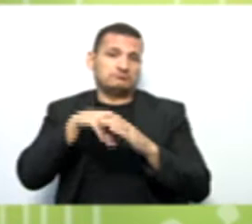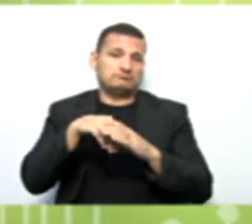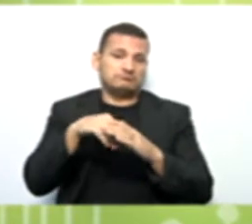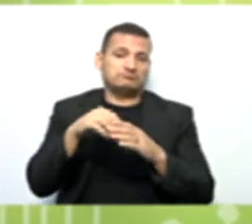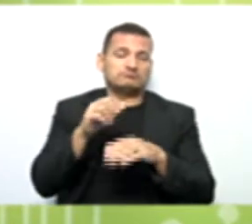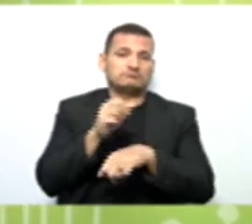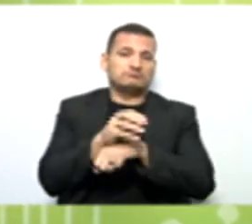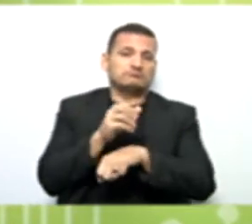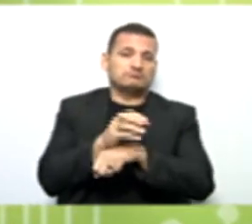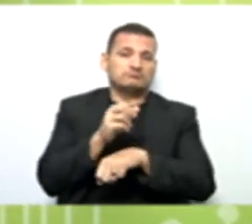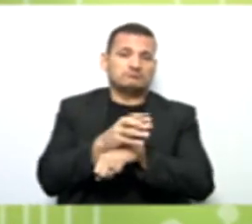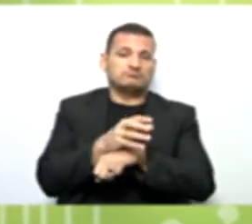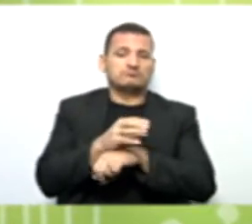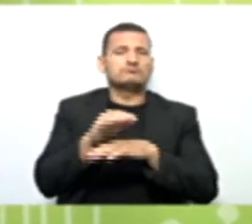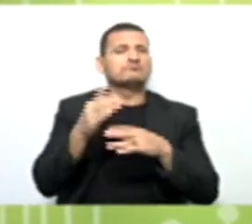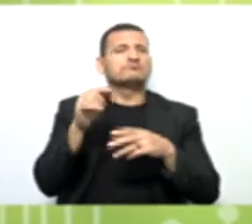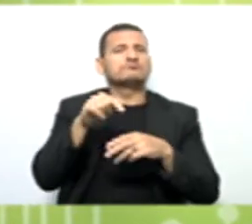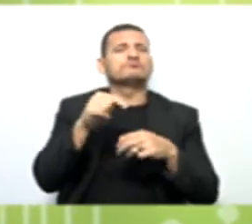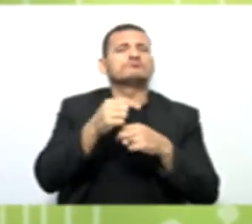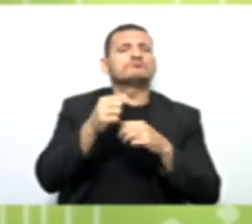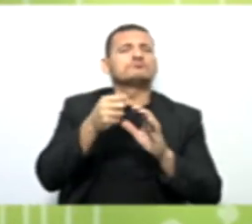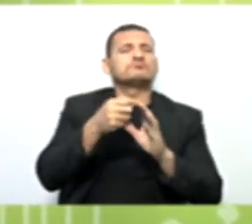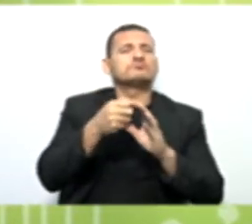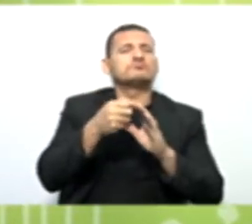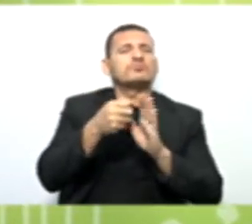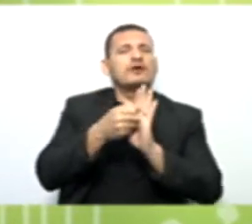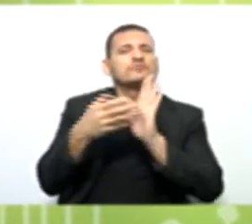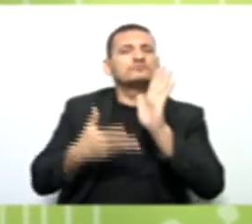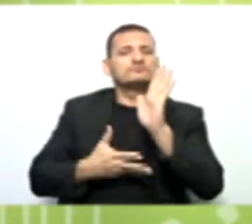objetos, ok? Quais seriam esses aspectos?